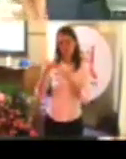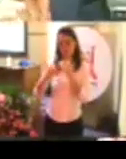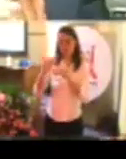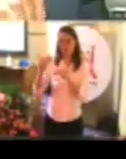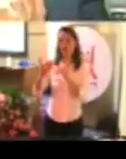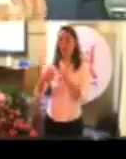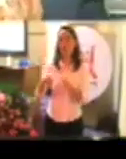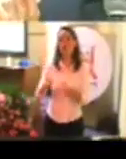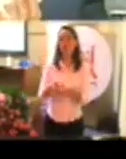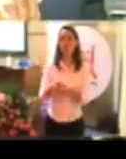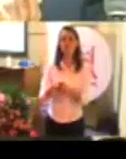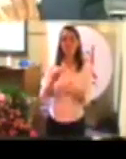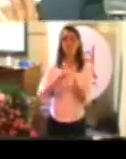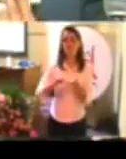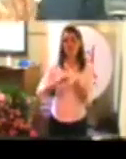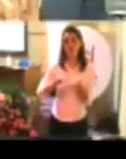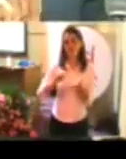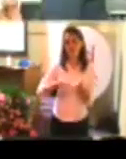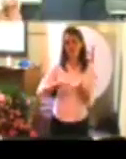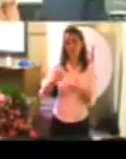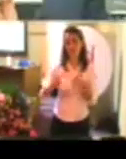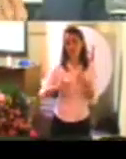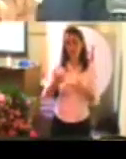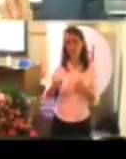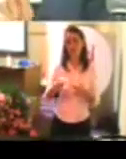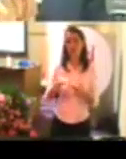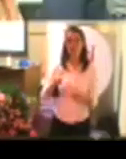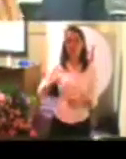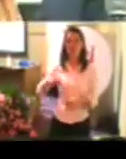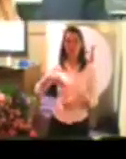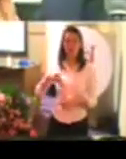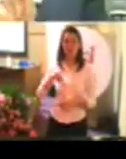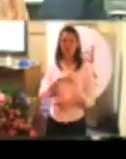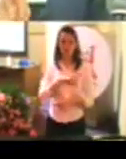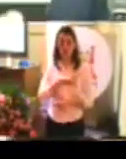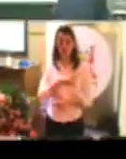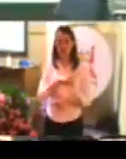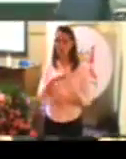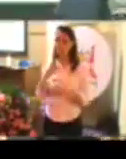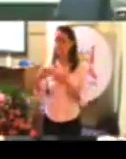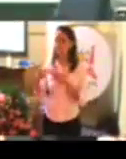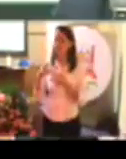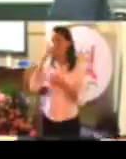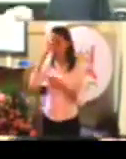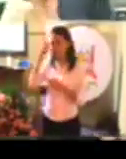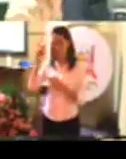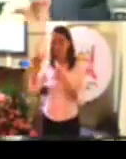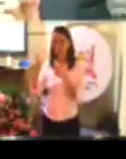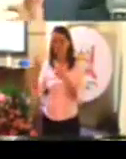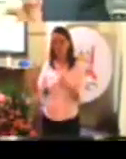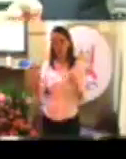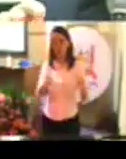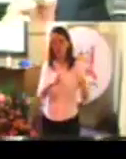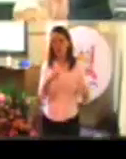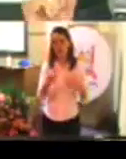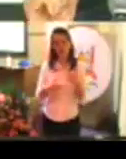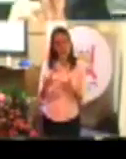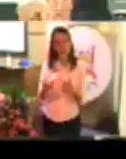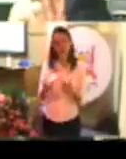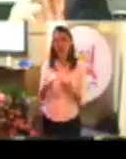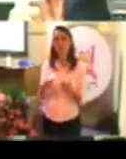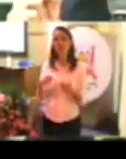de gestor público, que pode encher de orgulho qualquer cidadão brasileiro, porque são